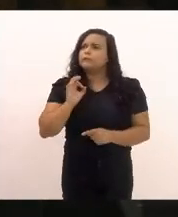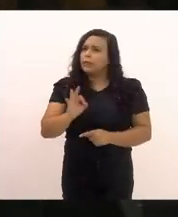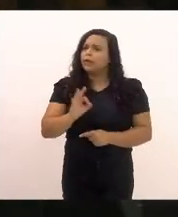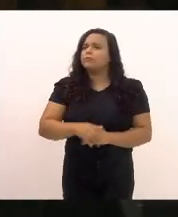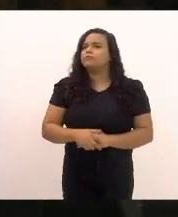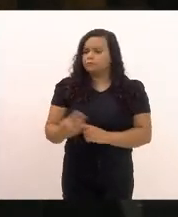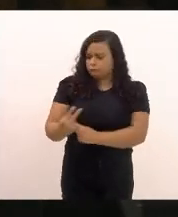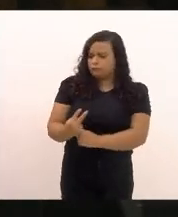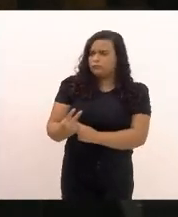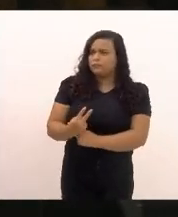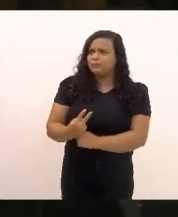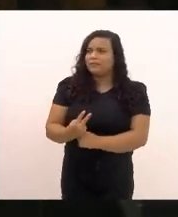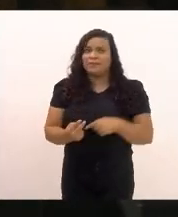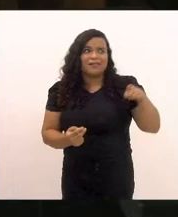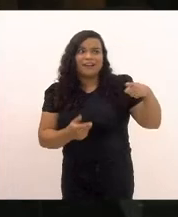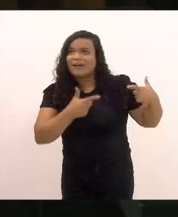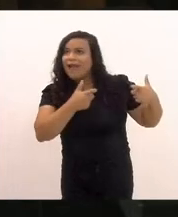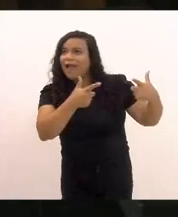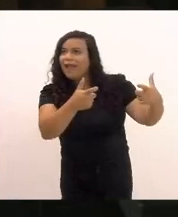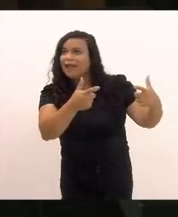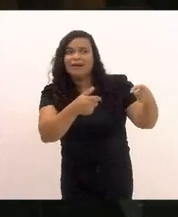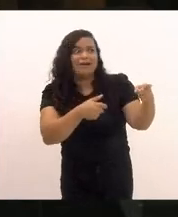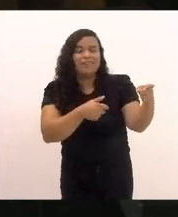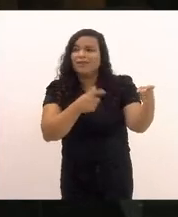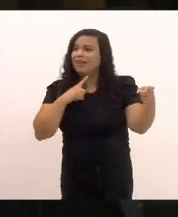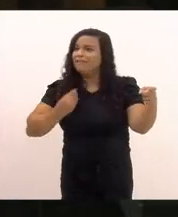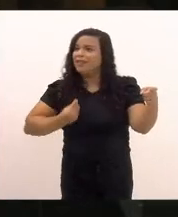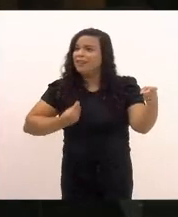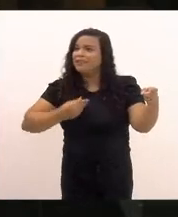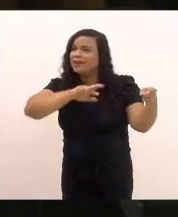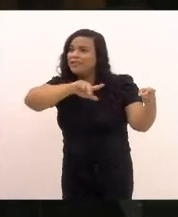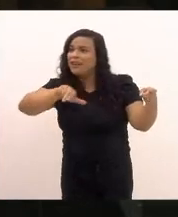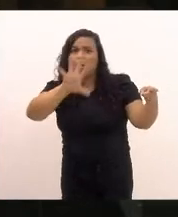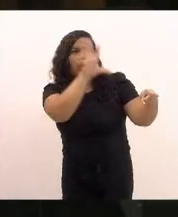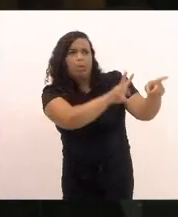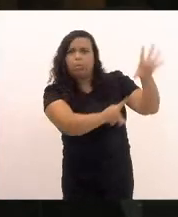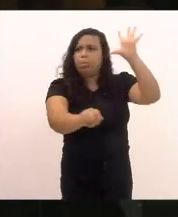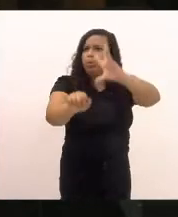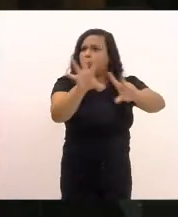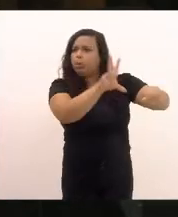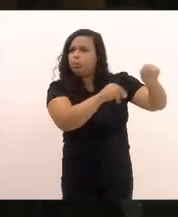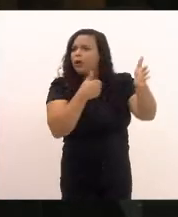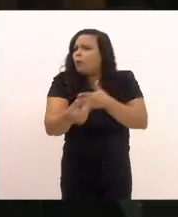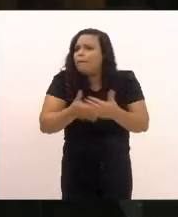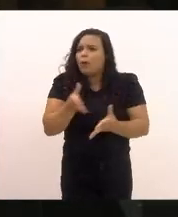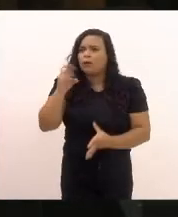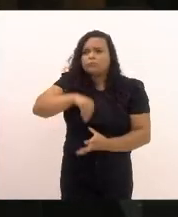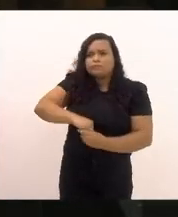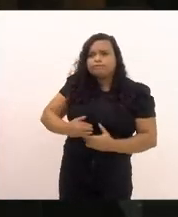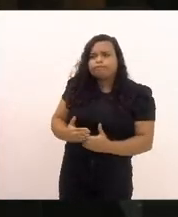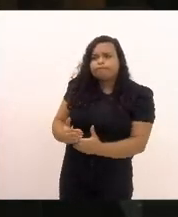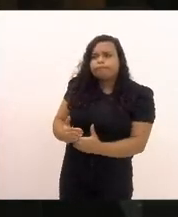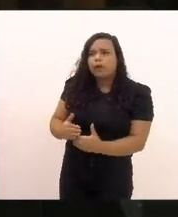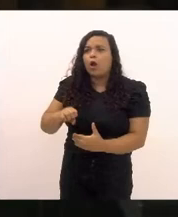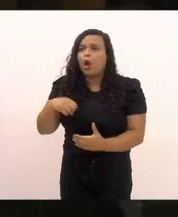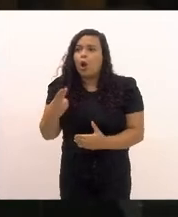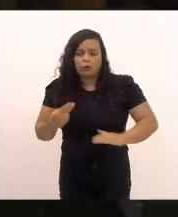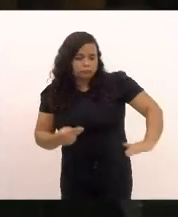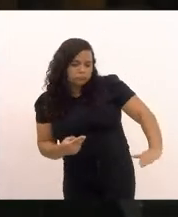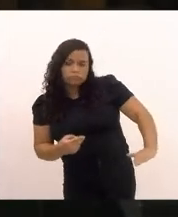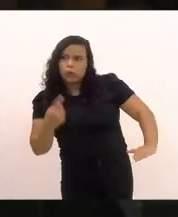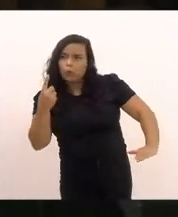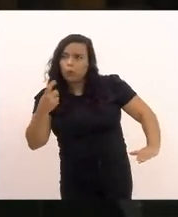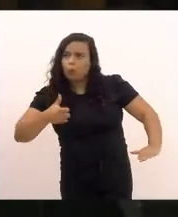o que tem de vida pela frente, ela destrói, seja no útero materno, seja com 1 ano,